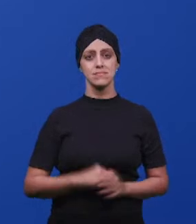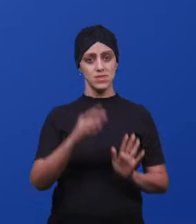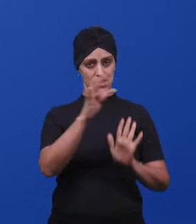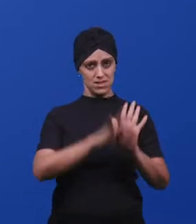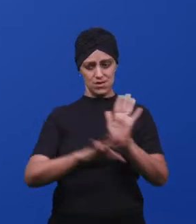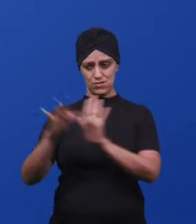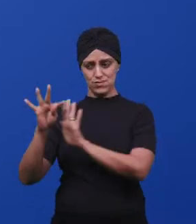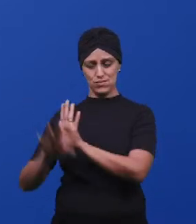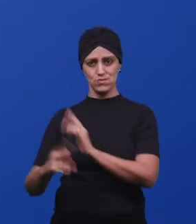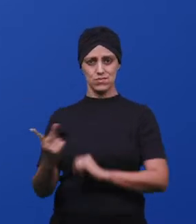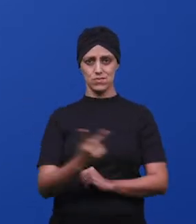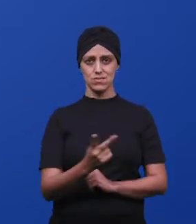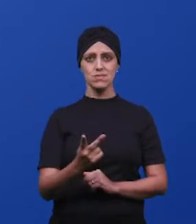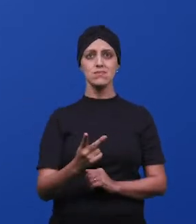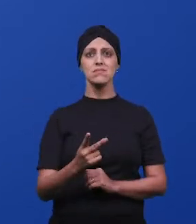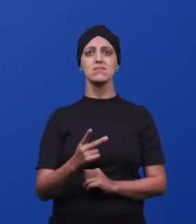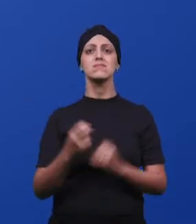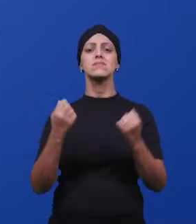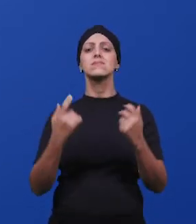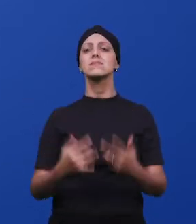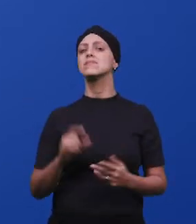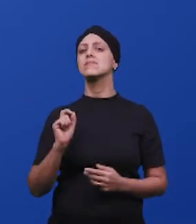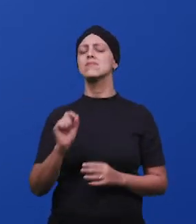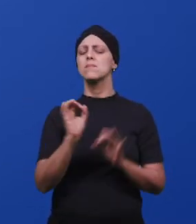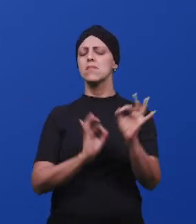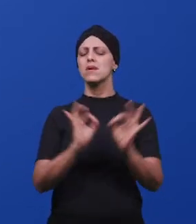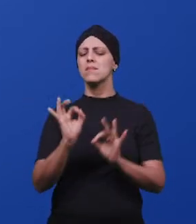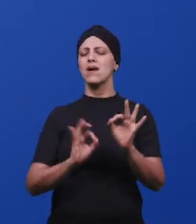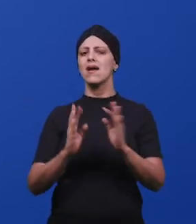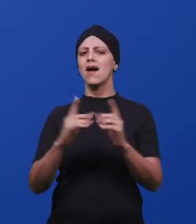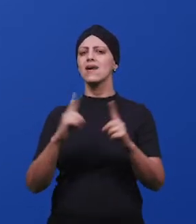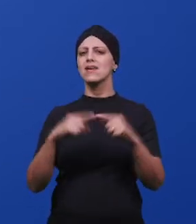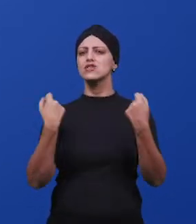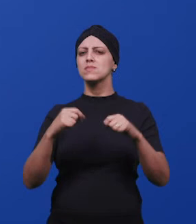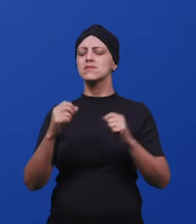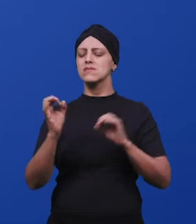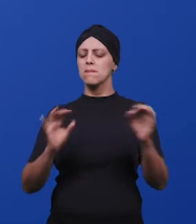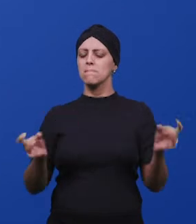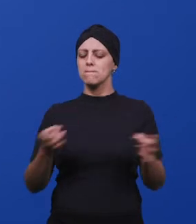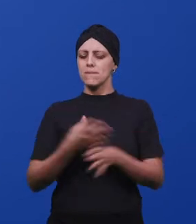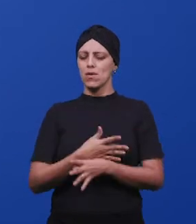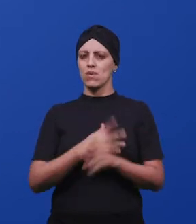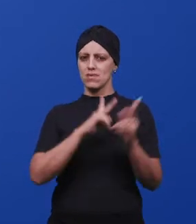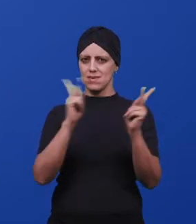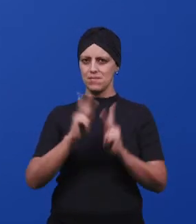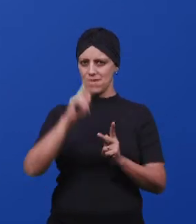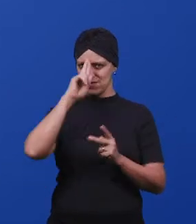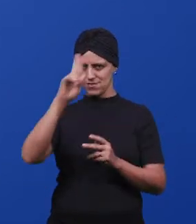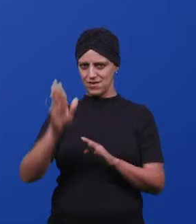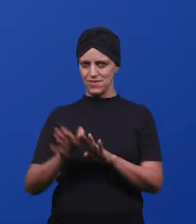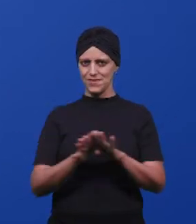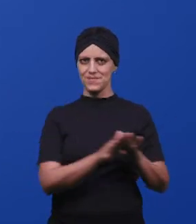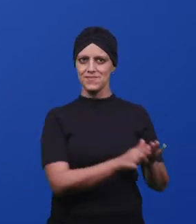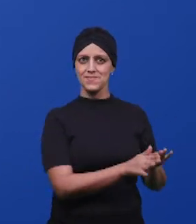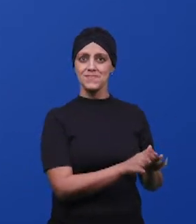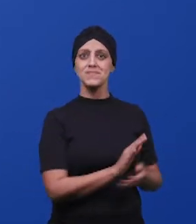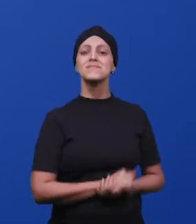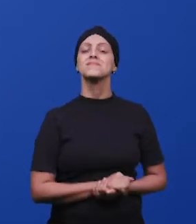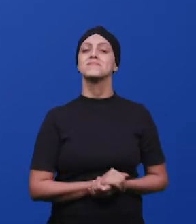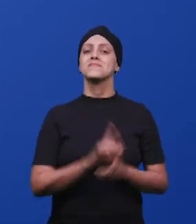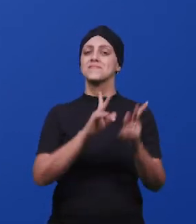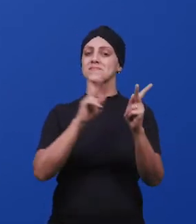Paz. Nesses textos que lemos, podemos ver que havia uma preparação. A igreja deve estar preparada. A paz,